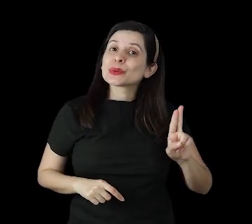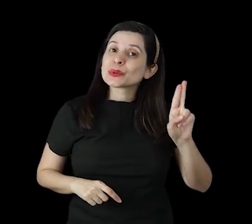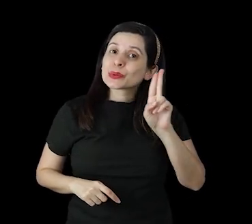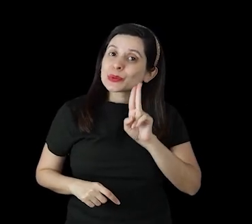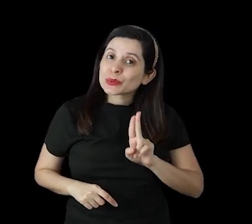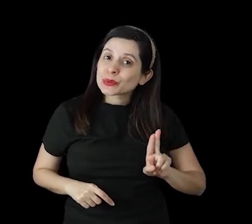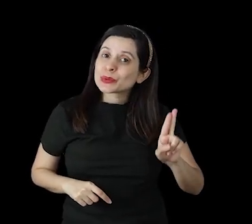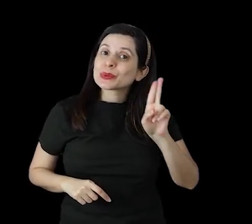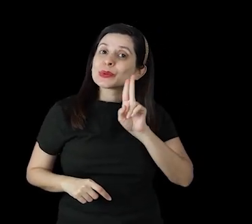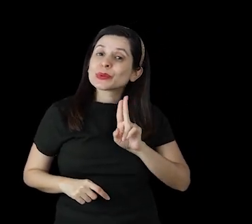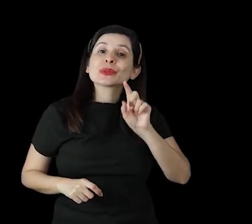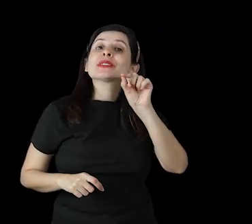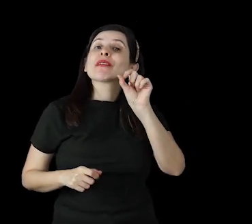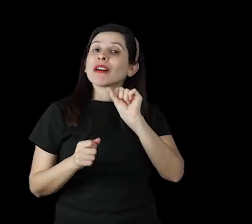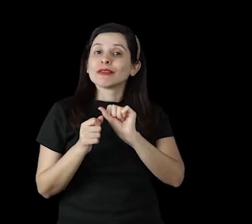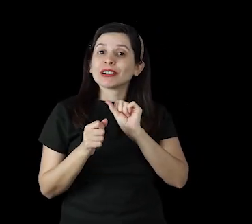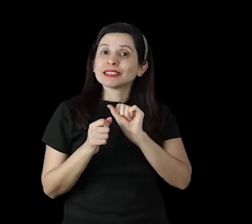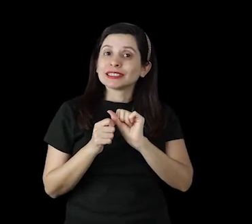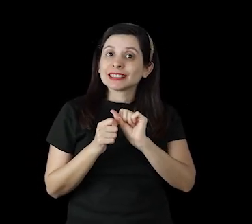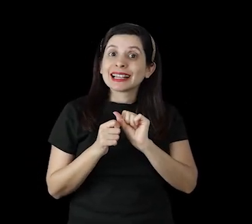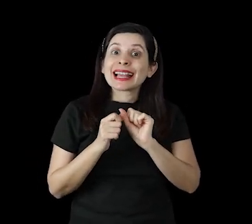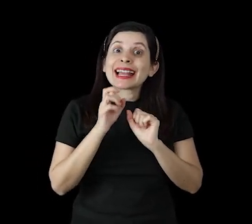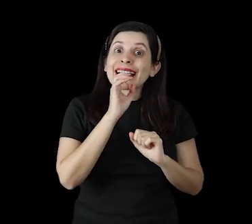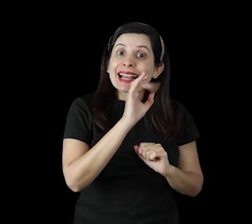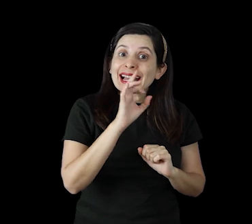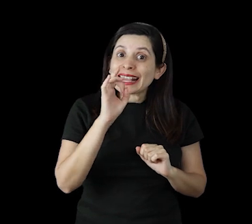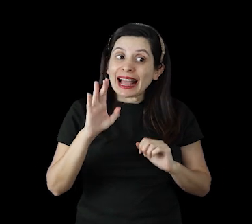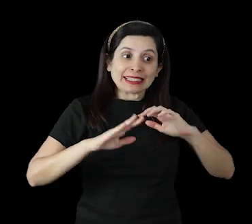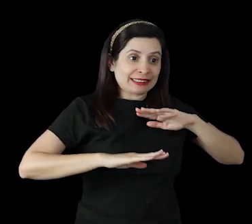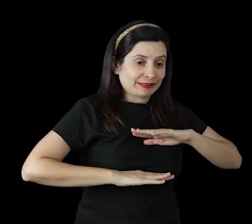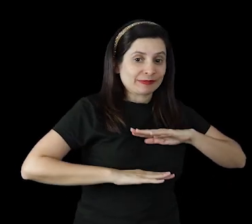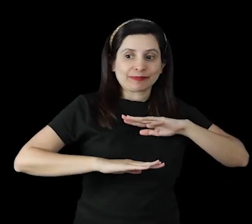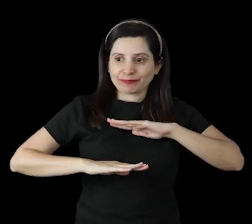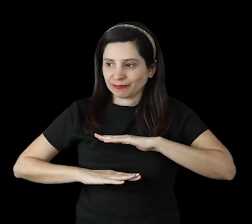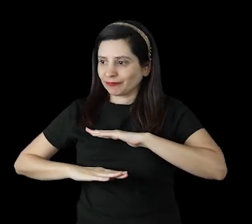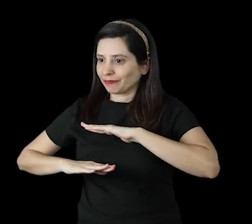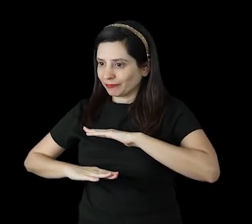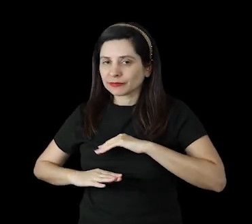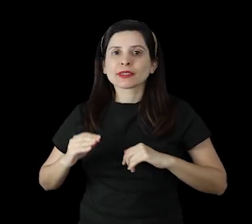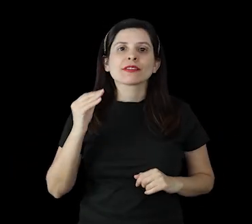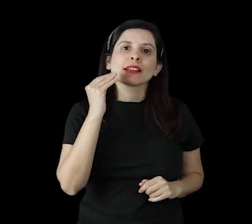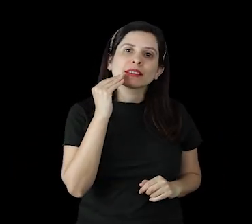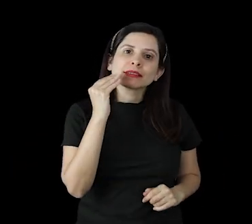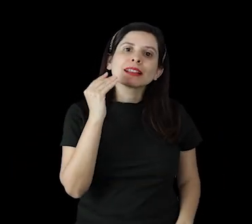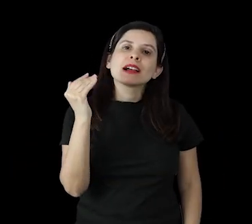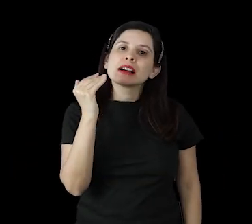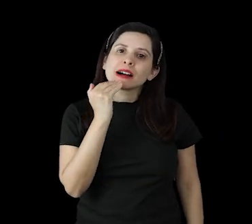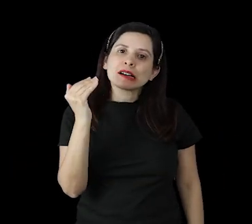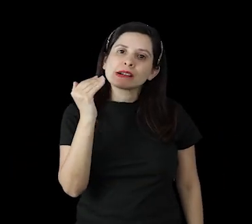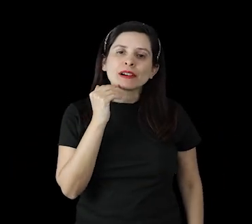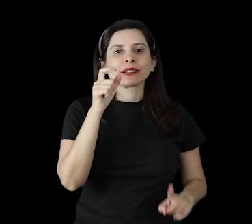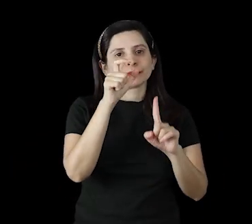que que você está fazendo? Você, a cada situação, você vai estar testando a falha do